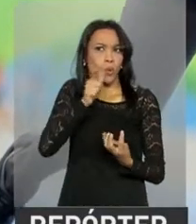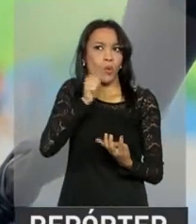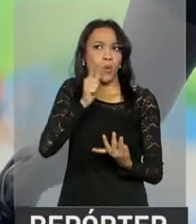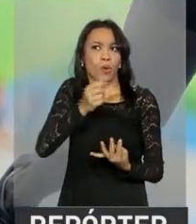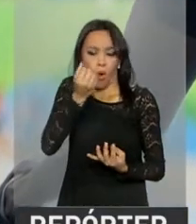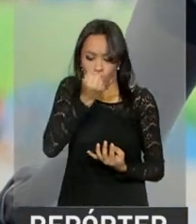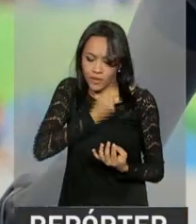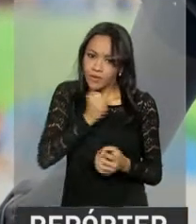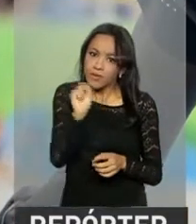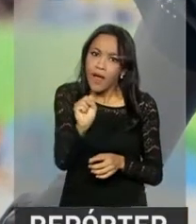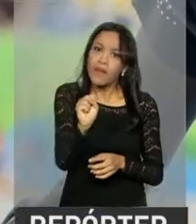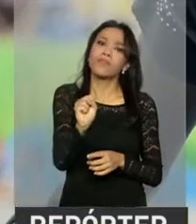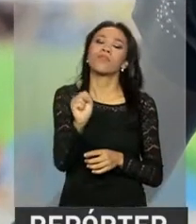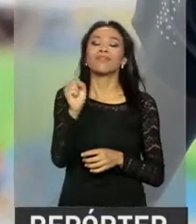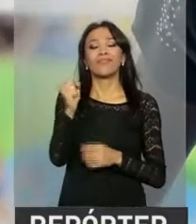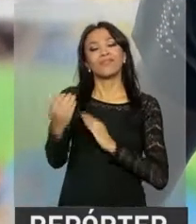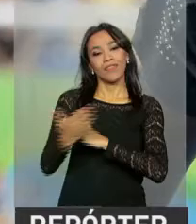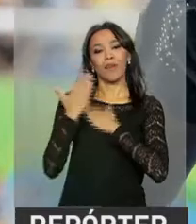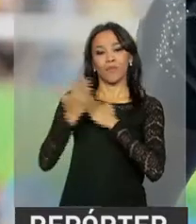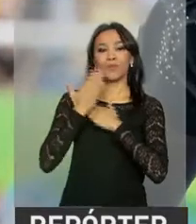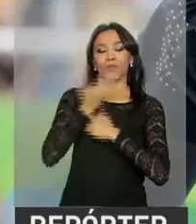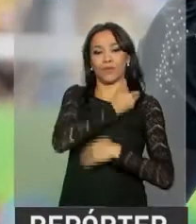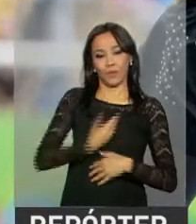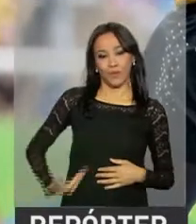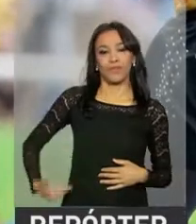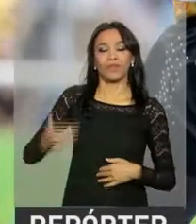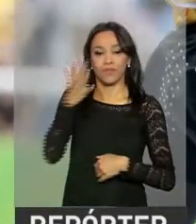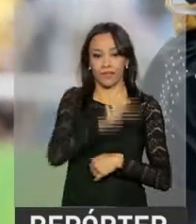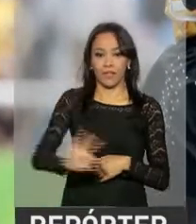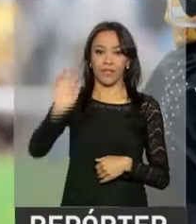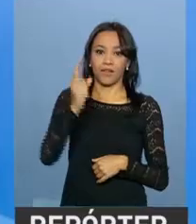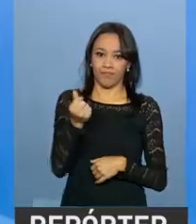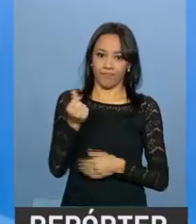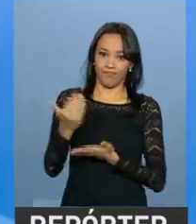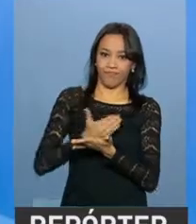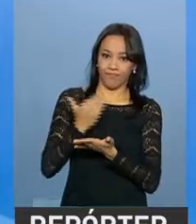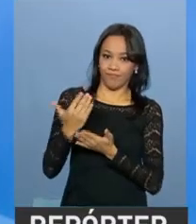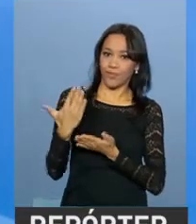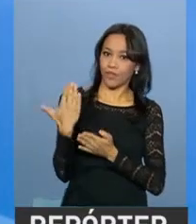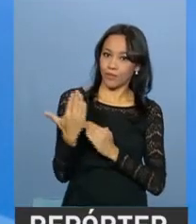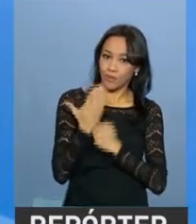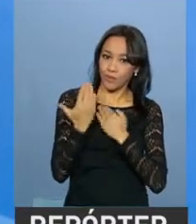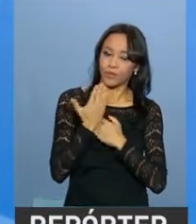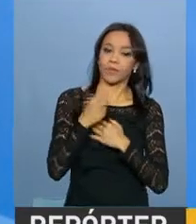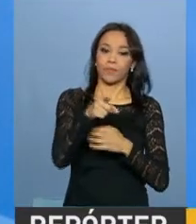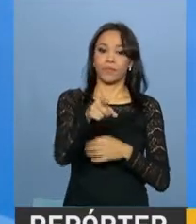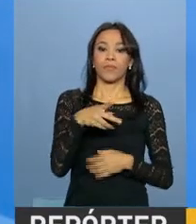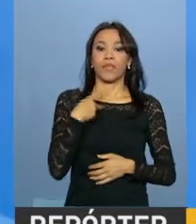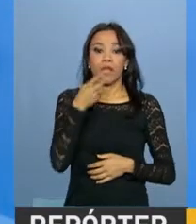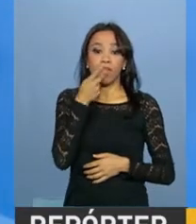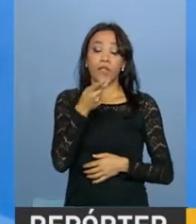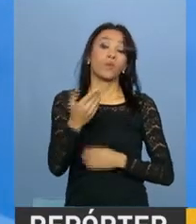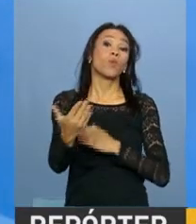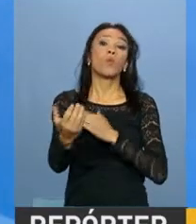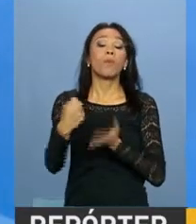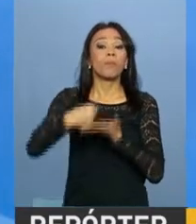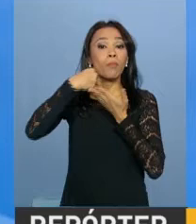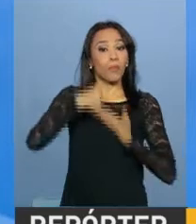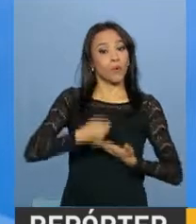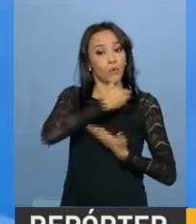Dair conta com o apoio do bolsa atleta do Ministério do Esporte o apoio do governo com bolsa atleta